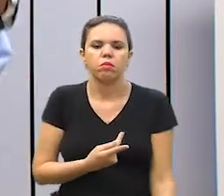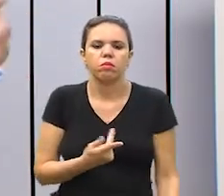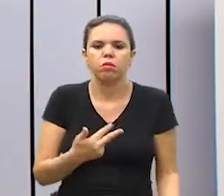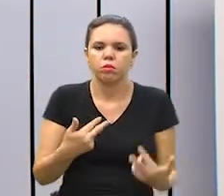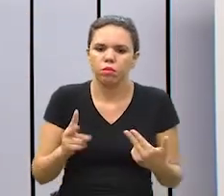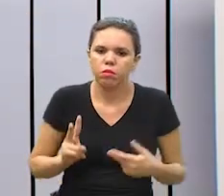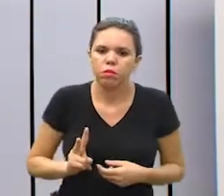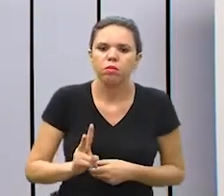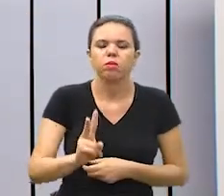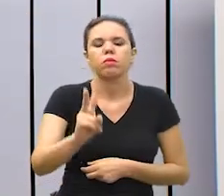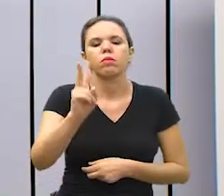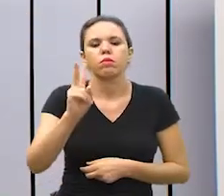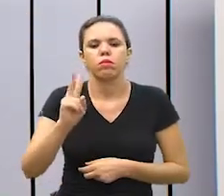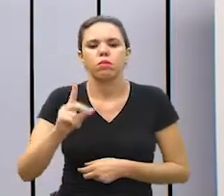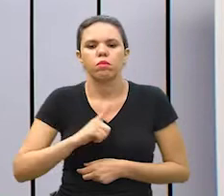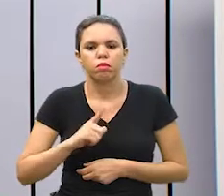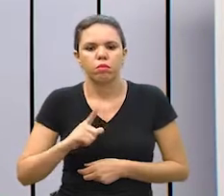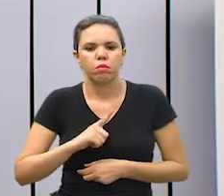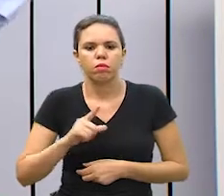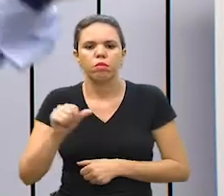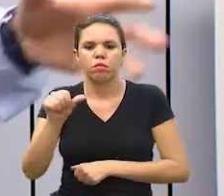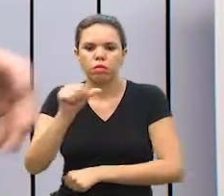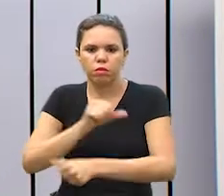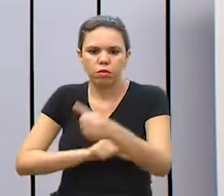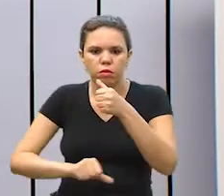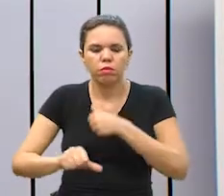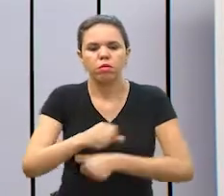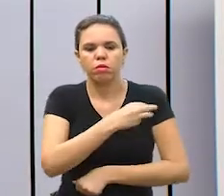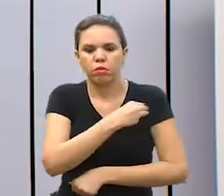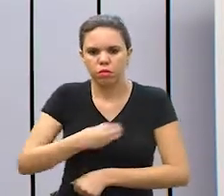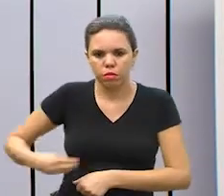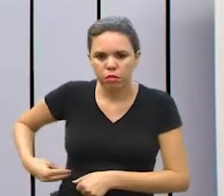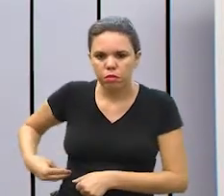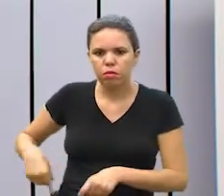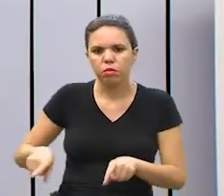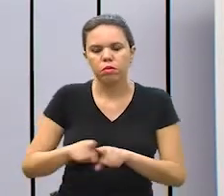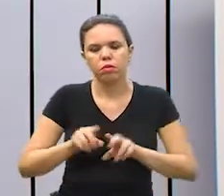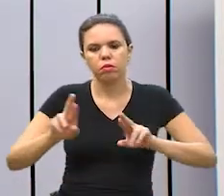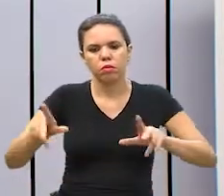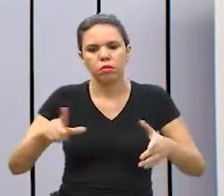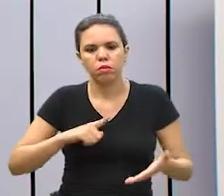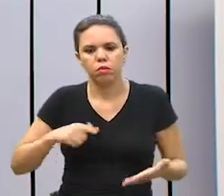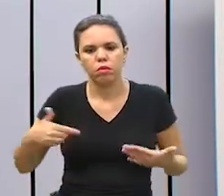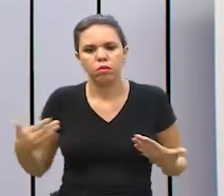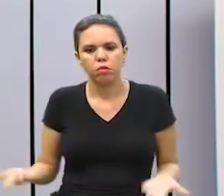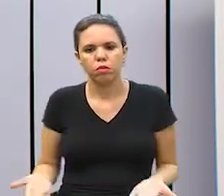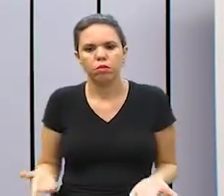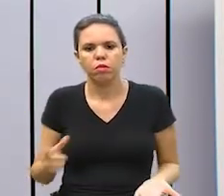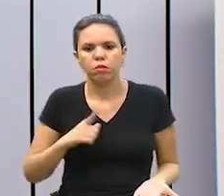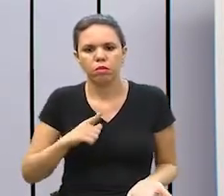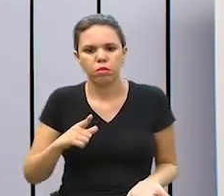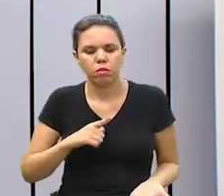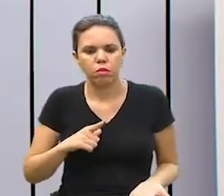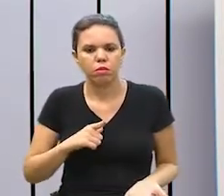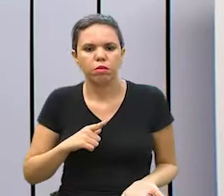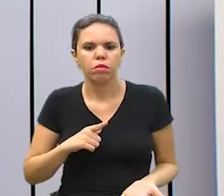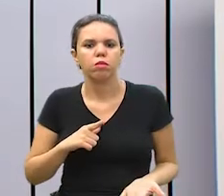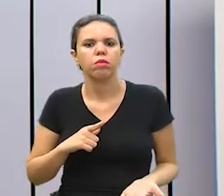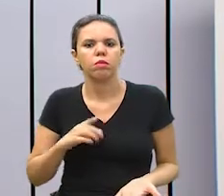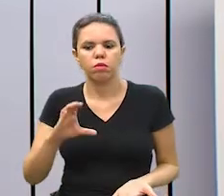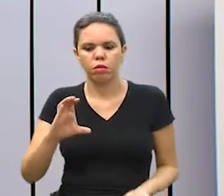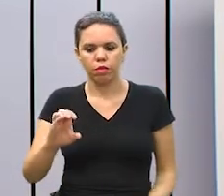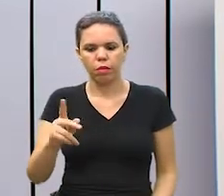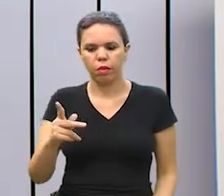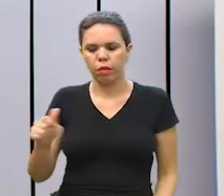coisas continuaram. Nós tivemos aí troca de ministros, um enfrentamento diferente do que deveria ter, e nós tivemos aí uma cepa, que é a